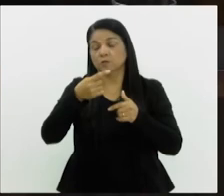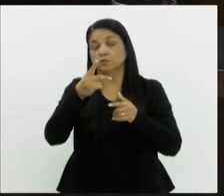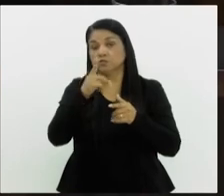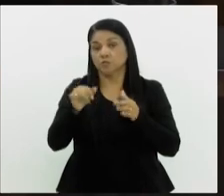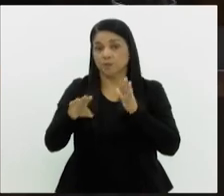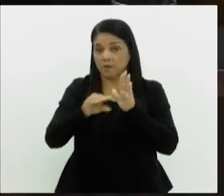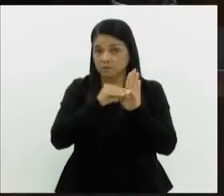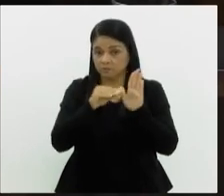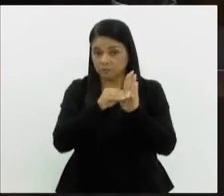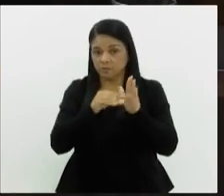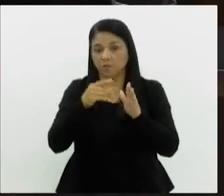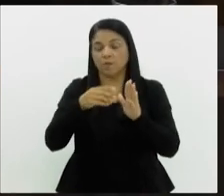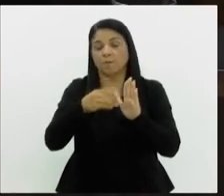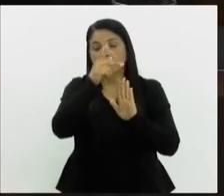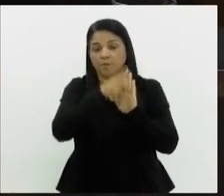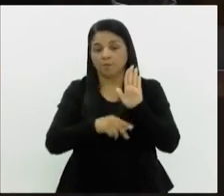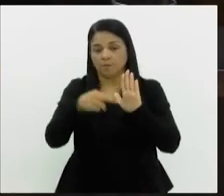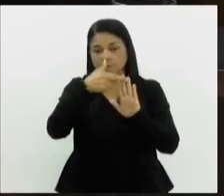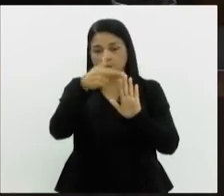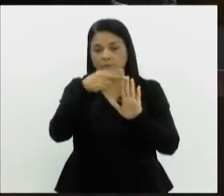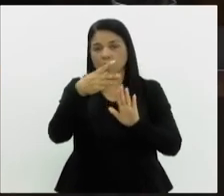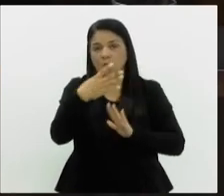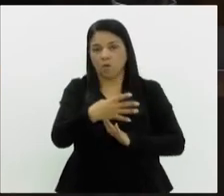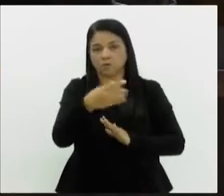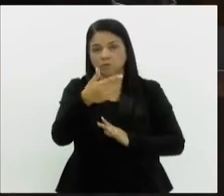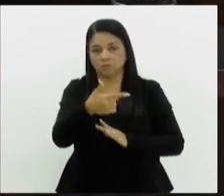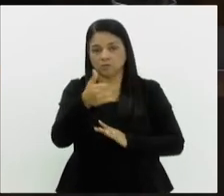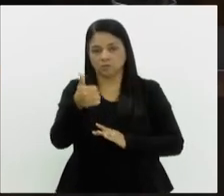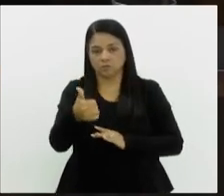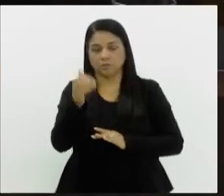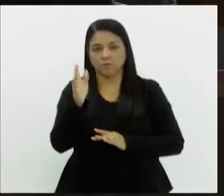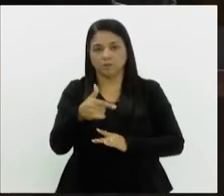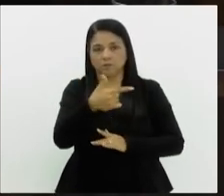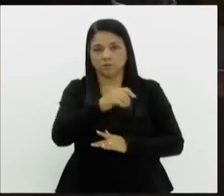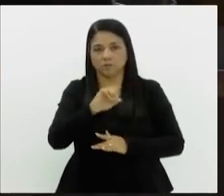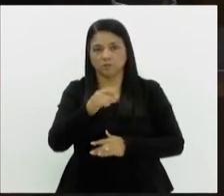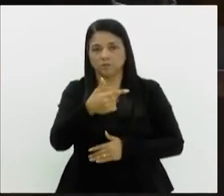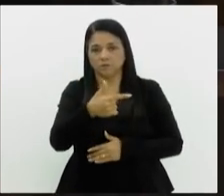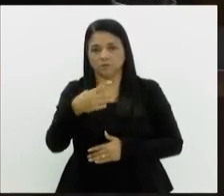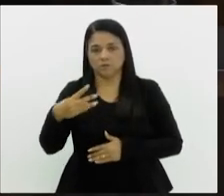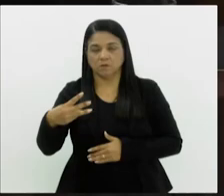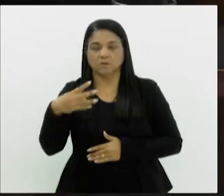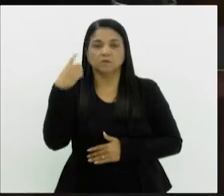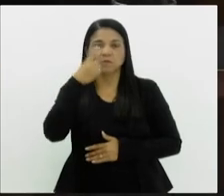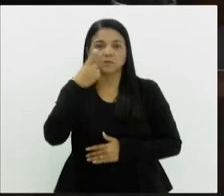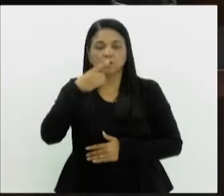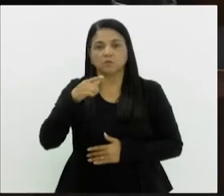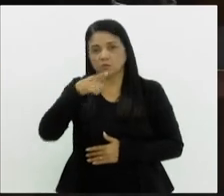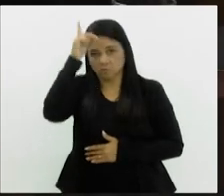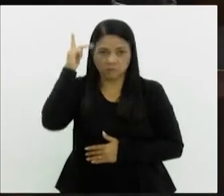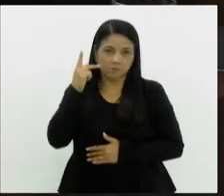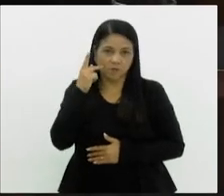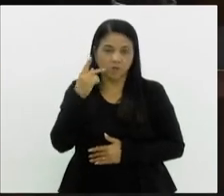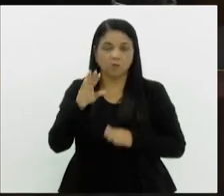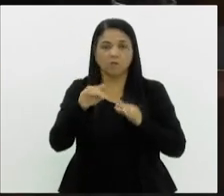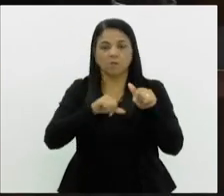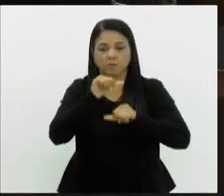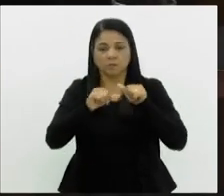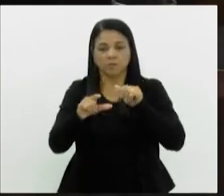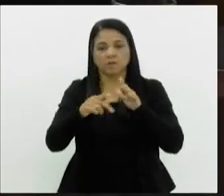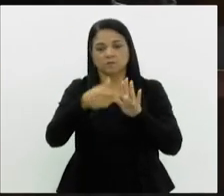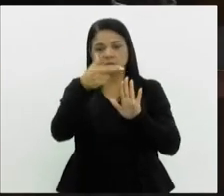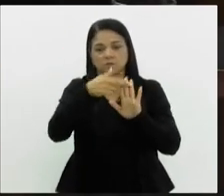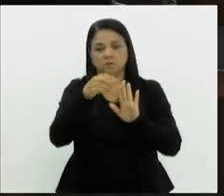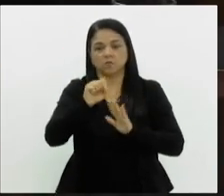emendas. Projeto de resolução número 421, de 2023, de autoria do deputado Luiz Paulo, que altera a resolução